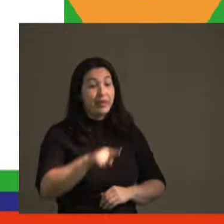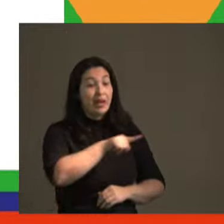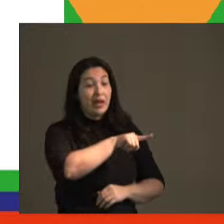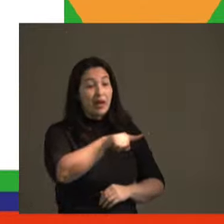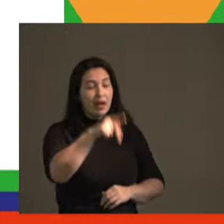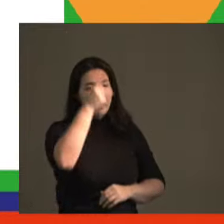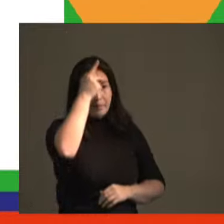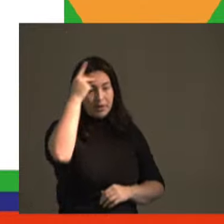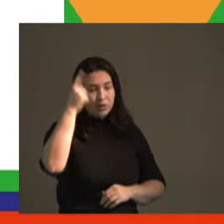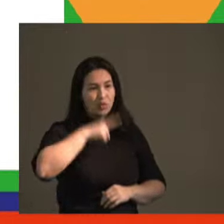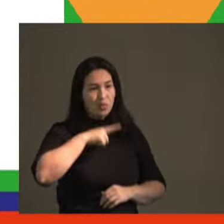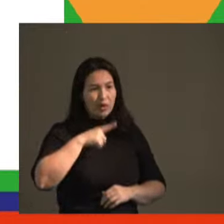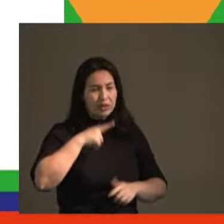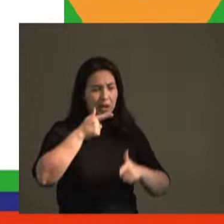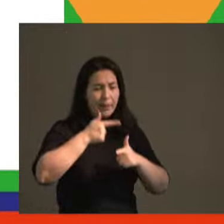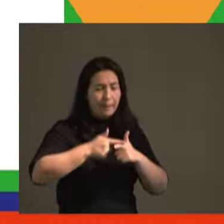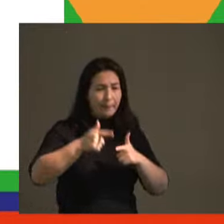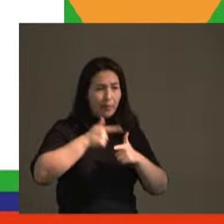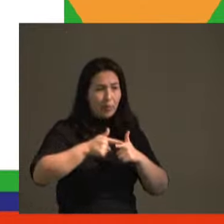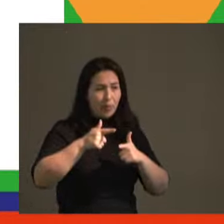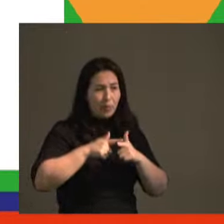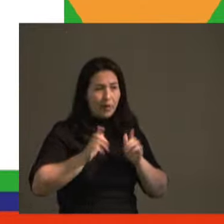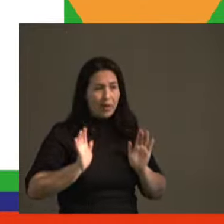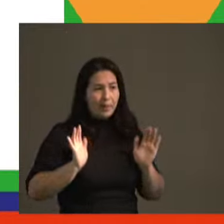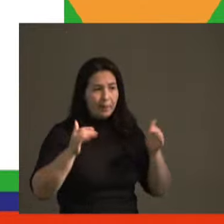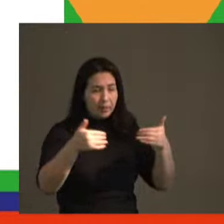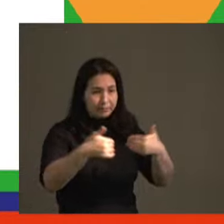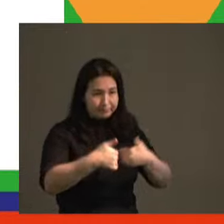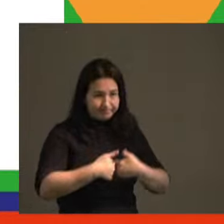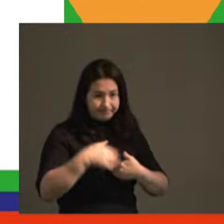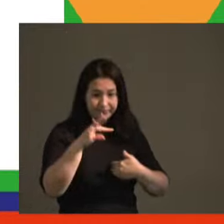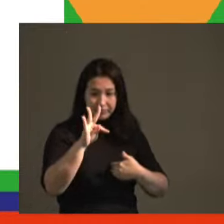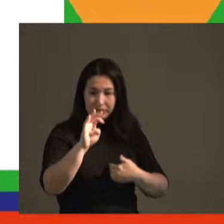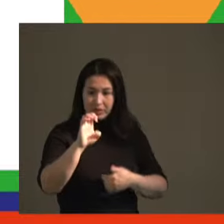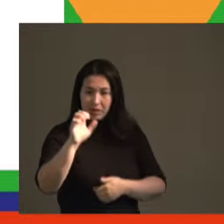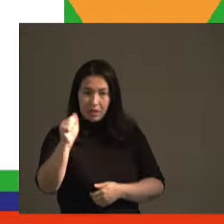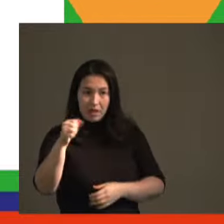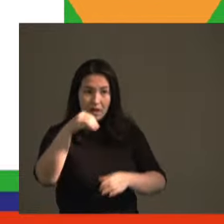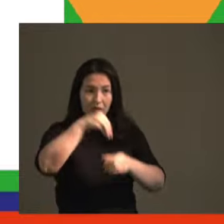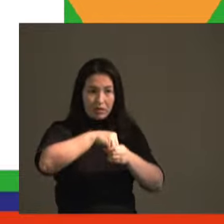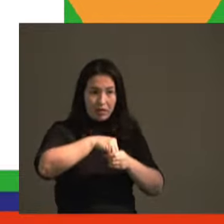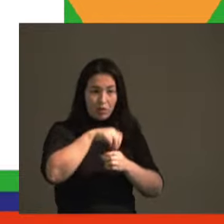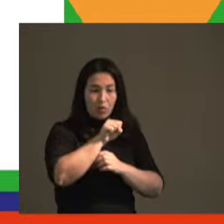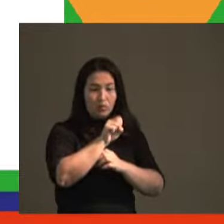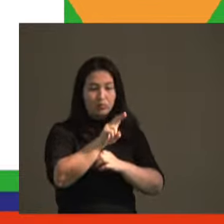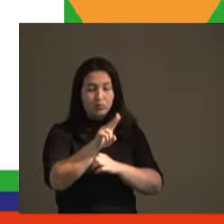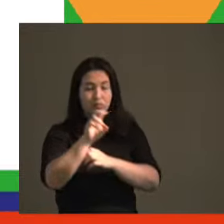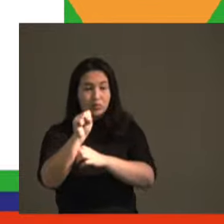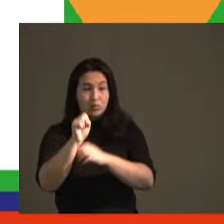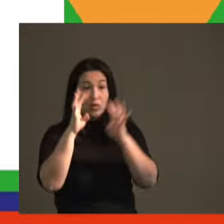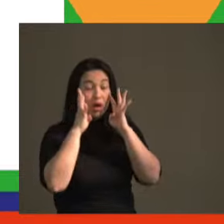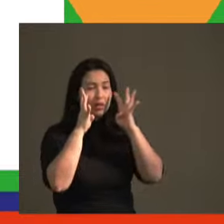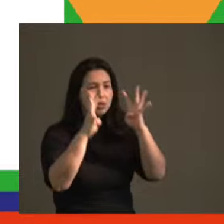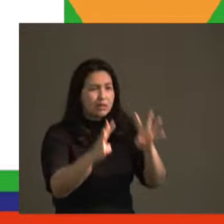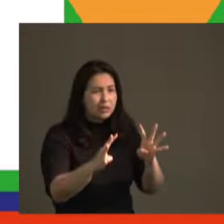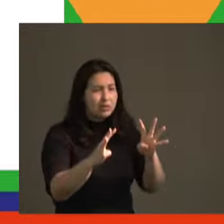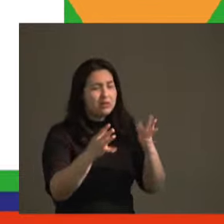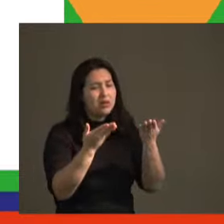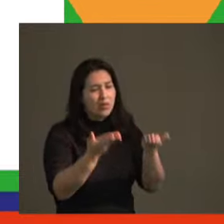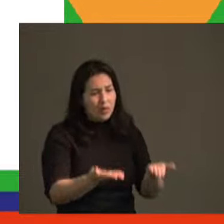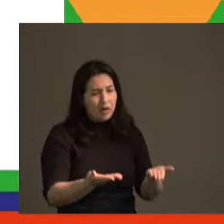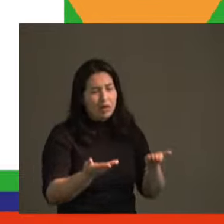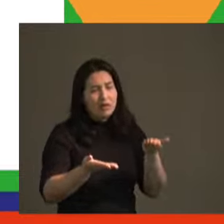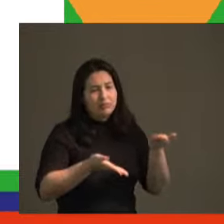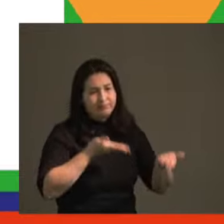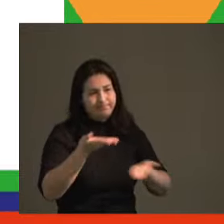para pessoas com transtorno do espectro autista, TEA, no SUS, fortalecendo a atenção especializada para este segmento da